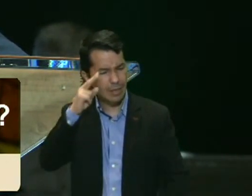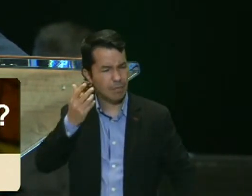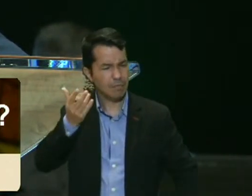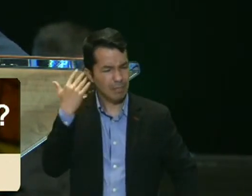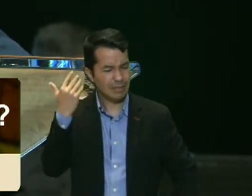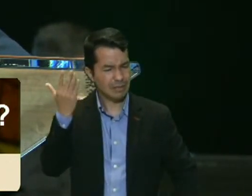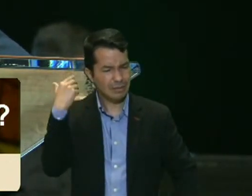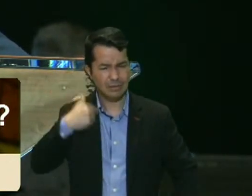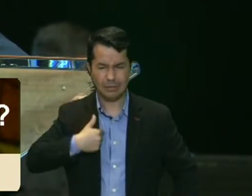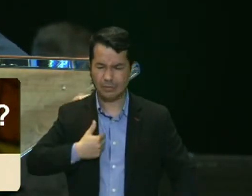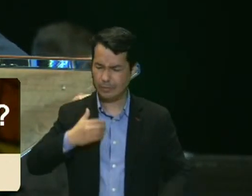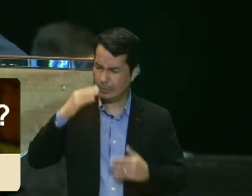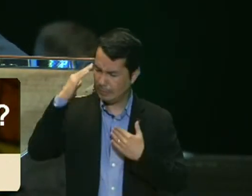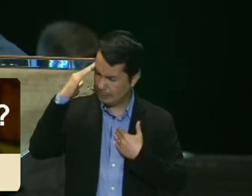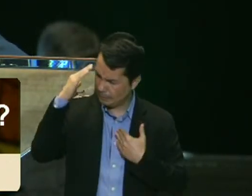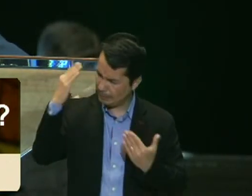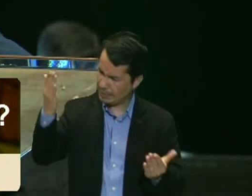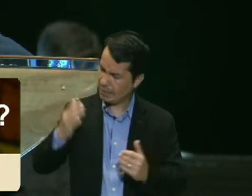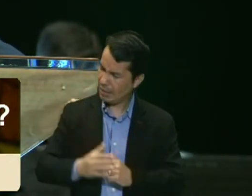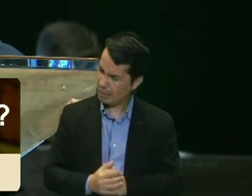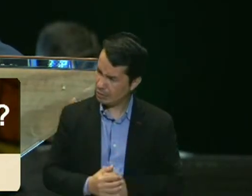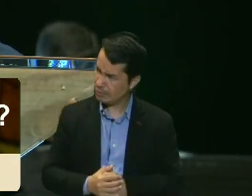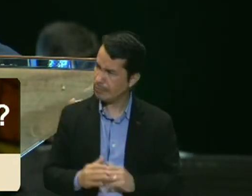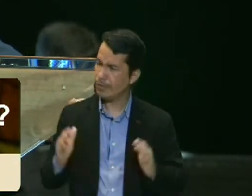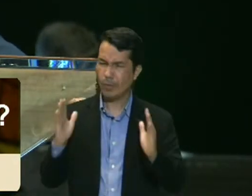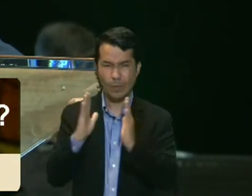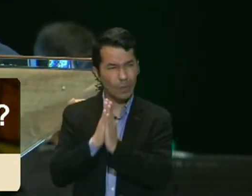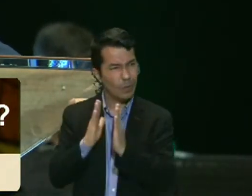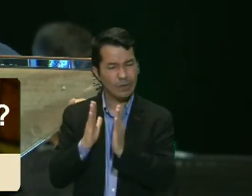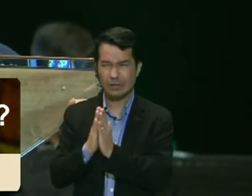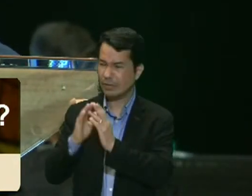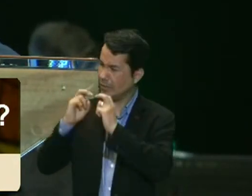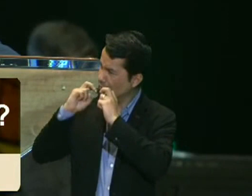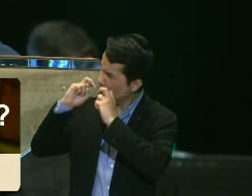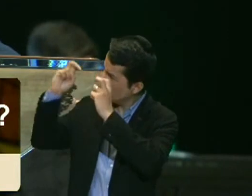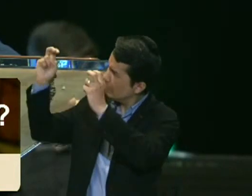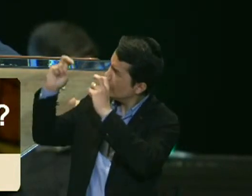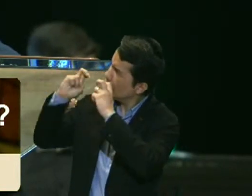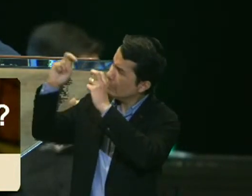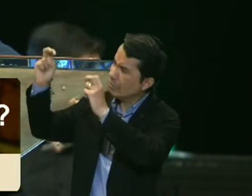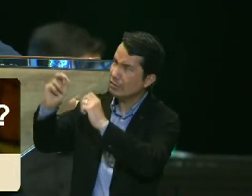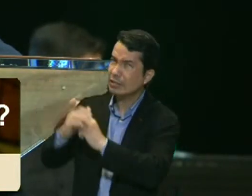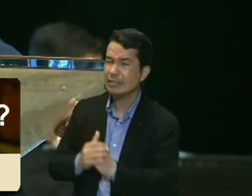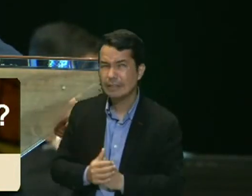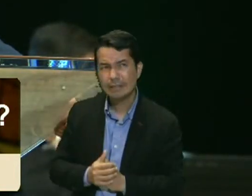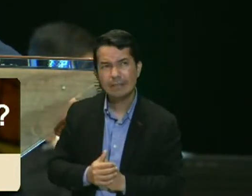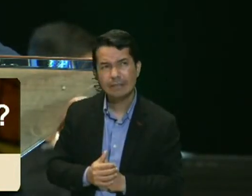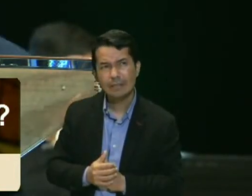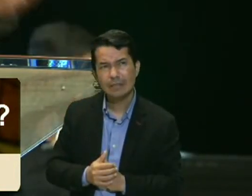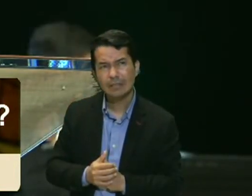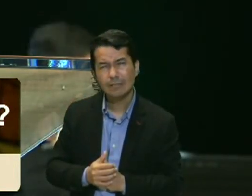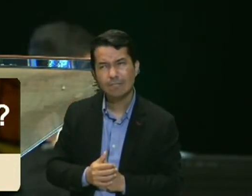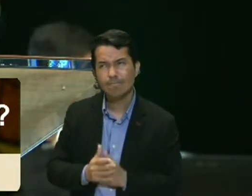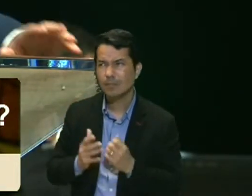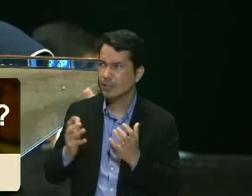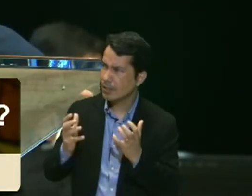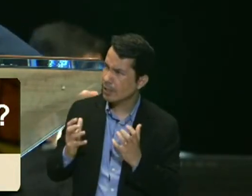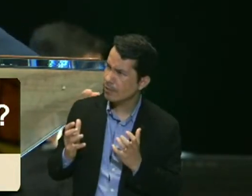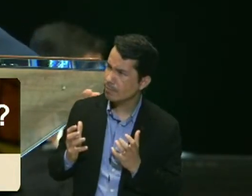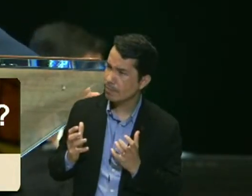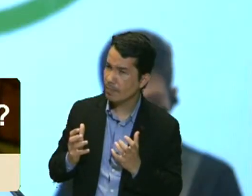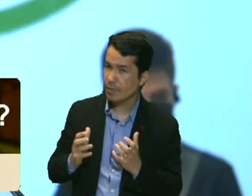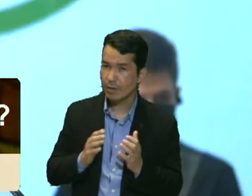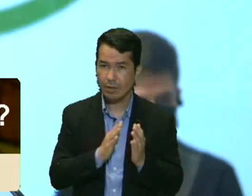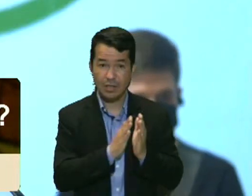e súplicas, muito mais do que potencializar a ansiedade, eu quero te convidar também a